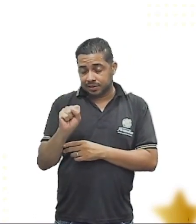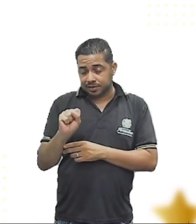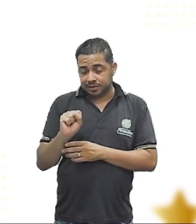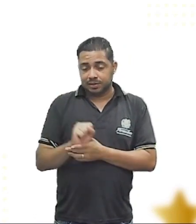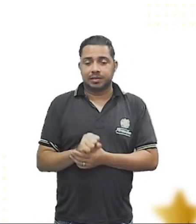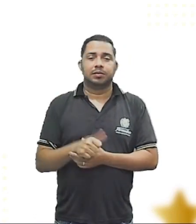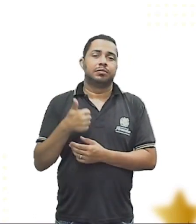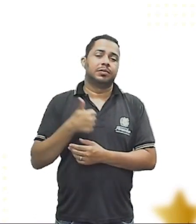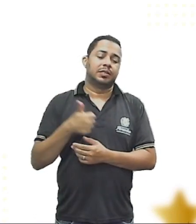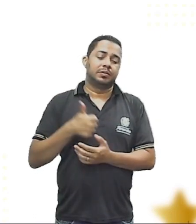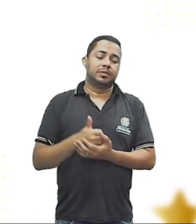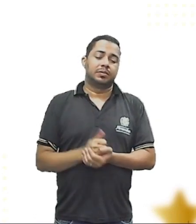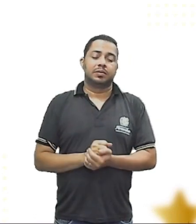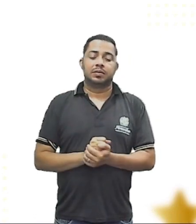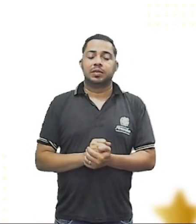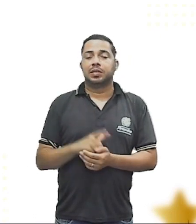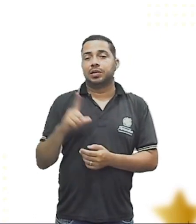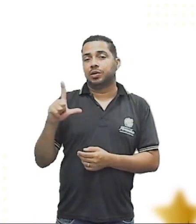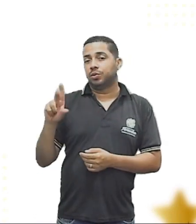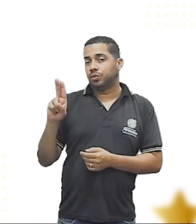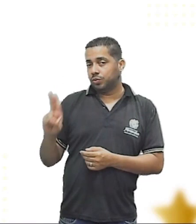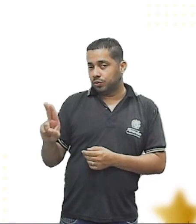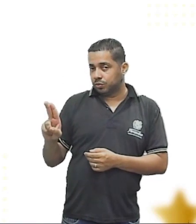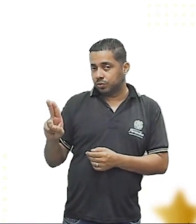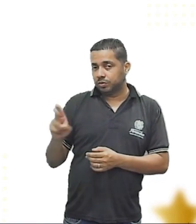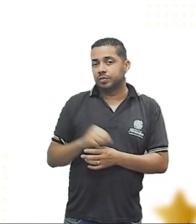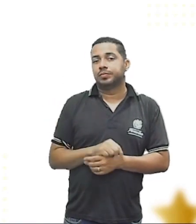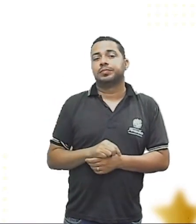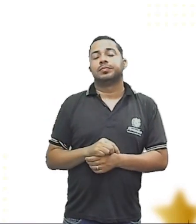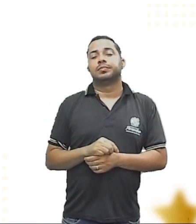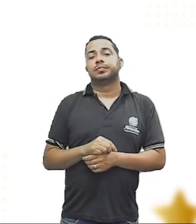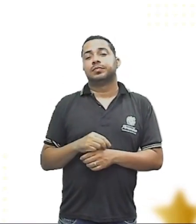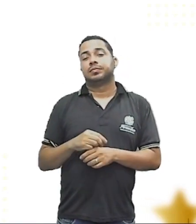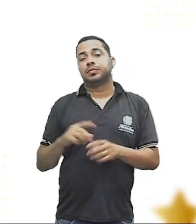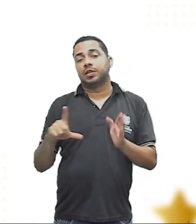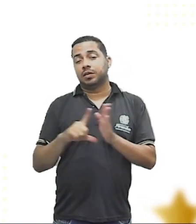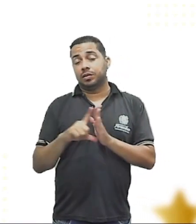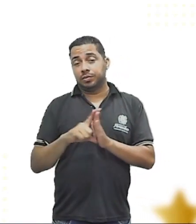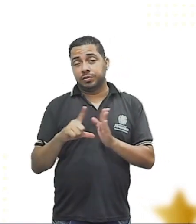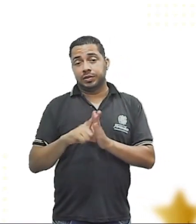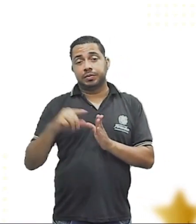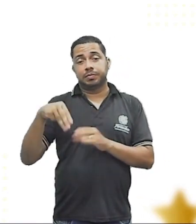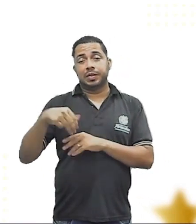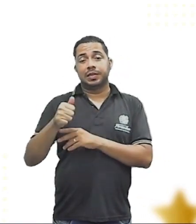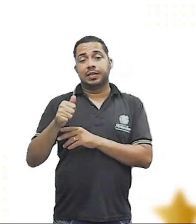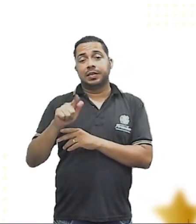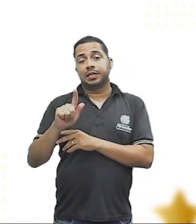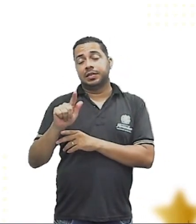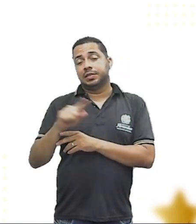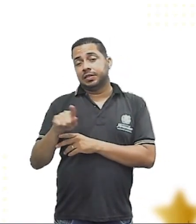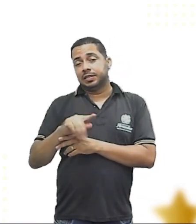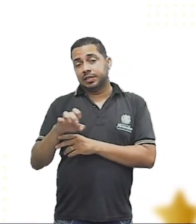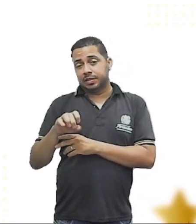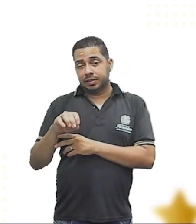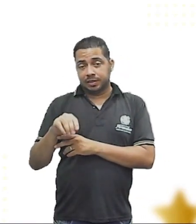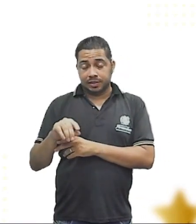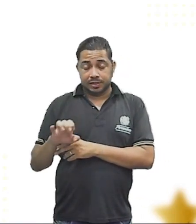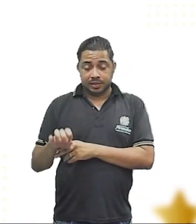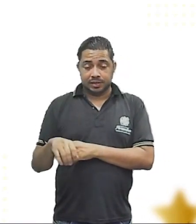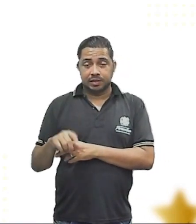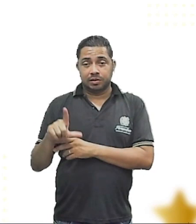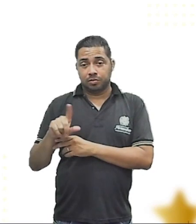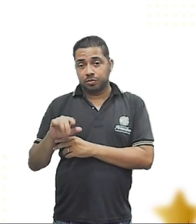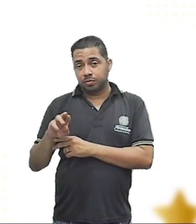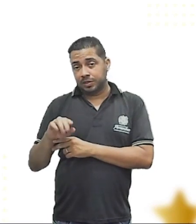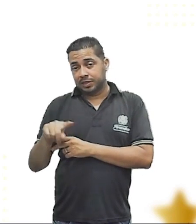primeiro sobre a Lu, né, do Magazine Luiza, que foi justamente, ela foi criada inicialmente